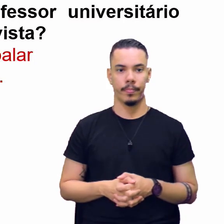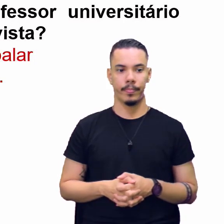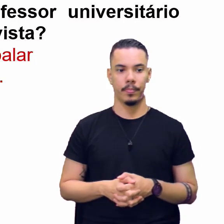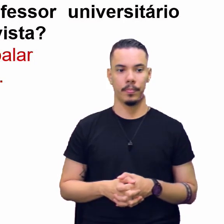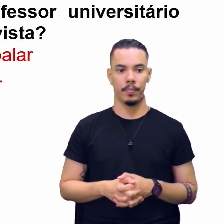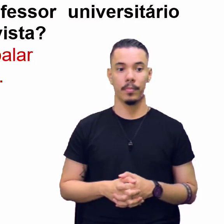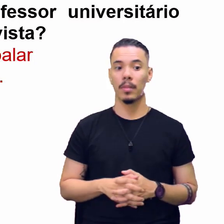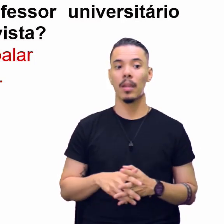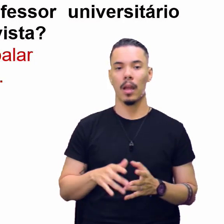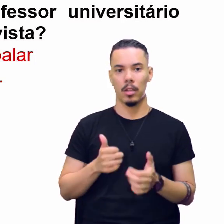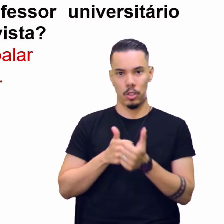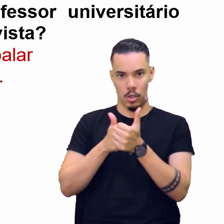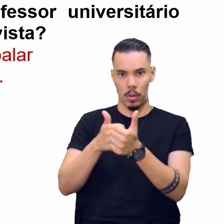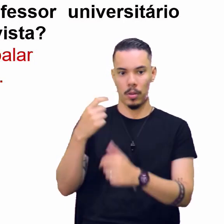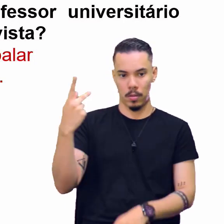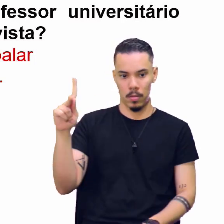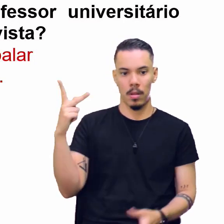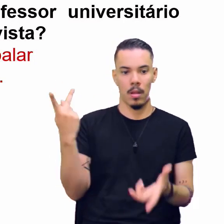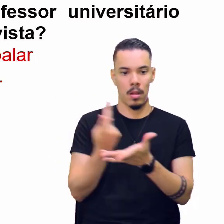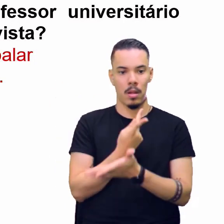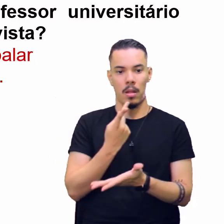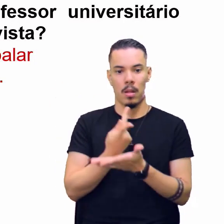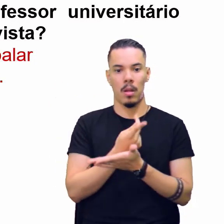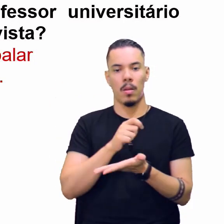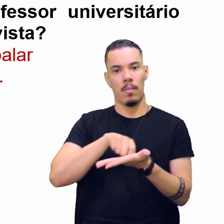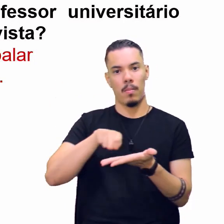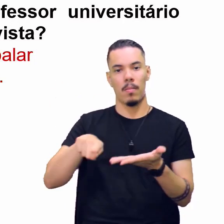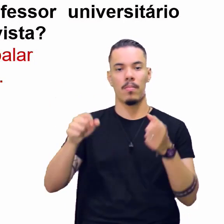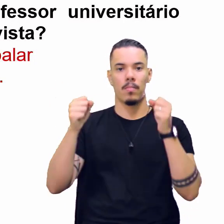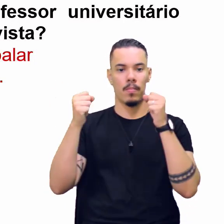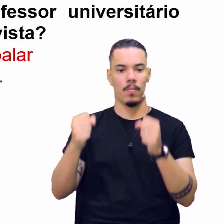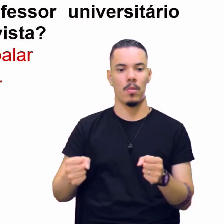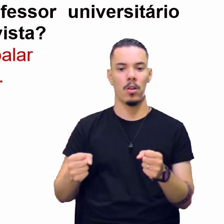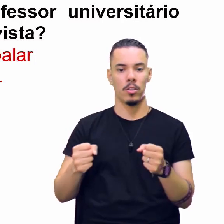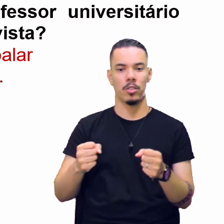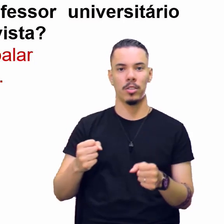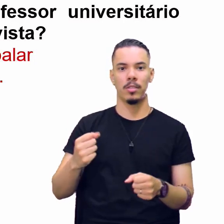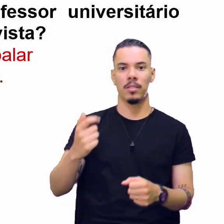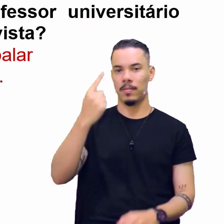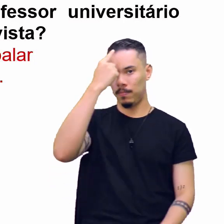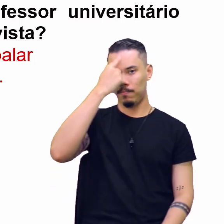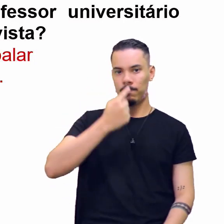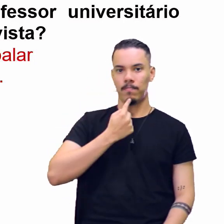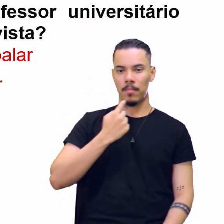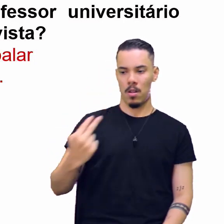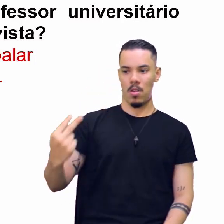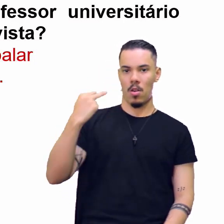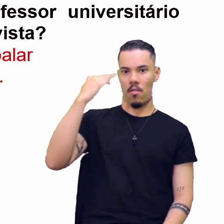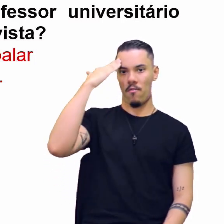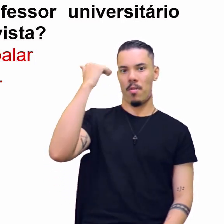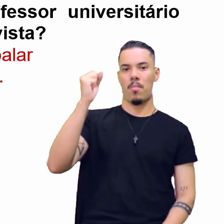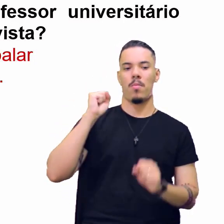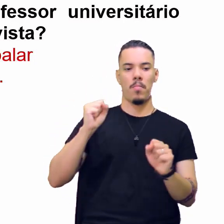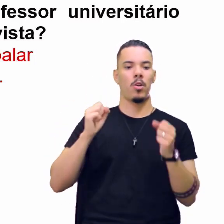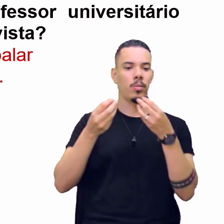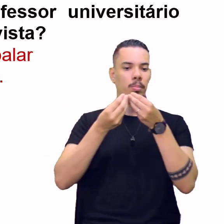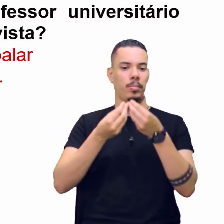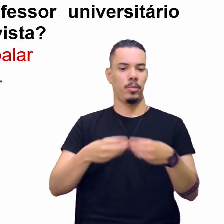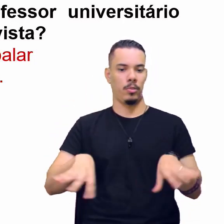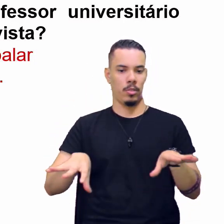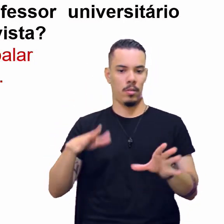um erro de ortografia, por exemplo, pode abalar a imagem da celebridade e levar à